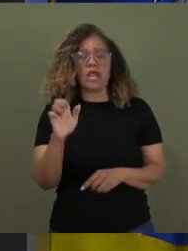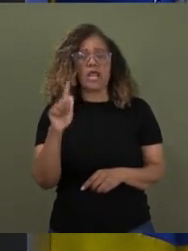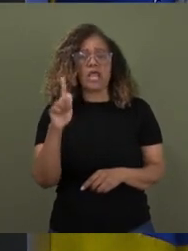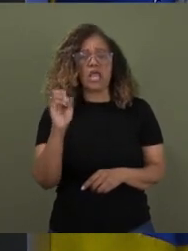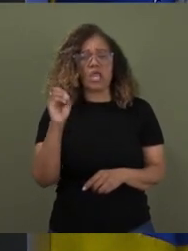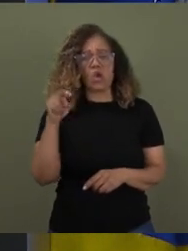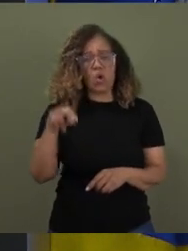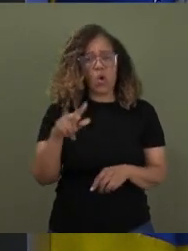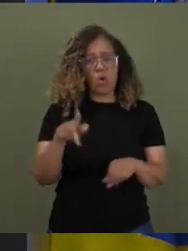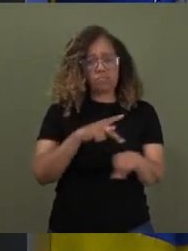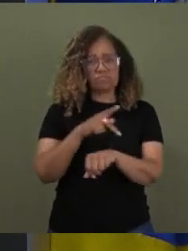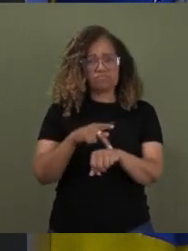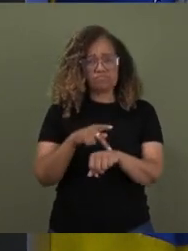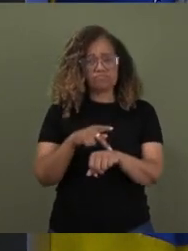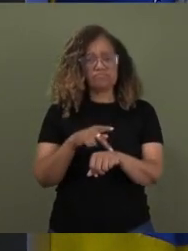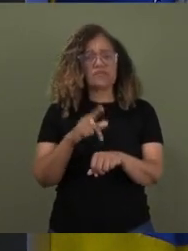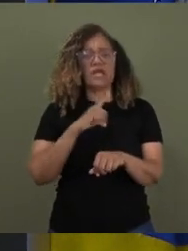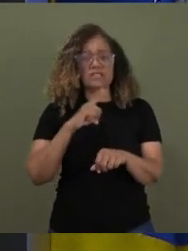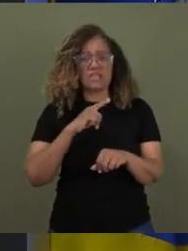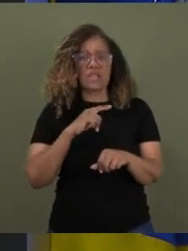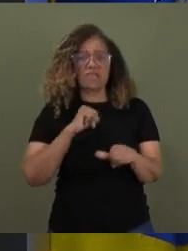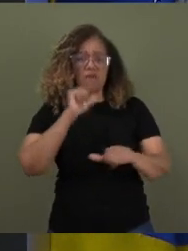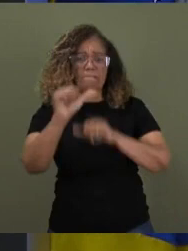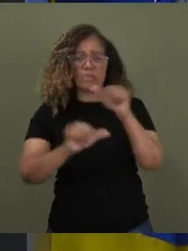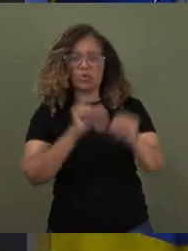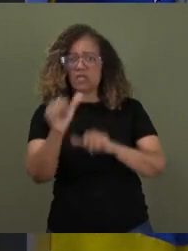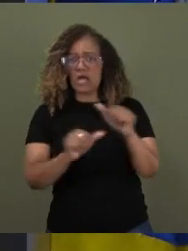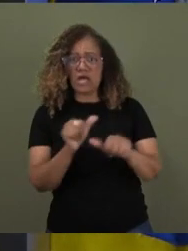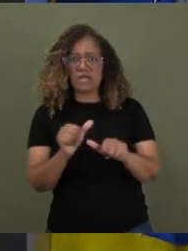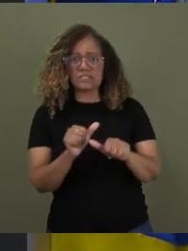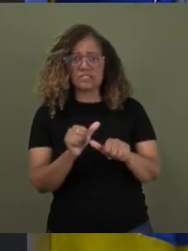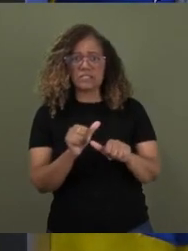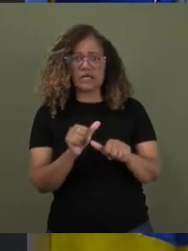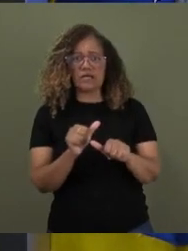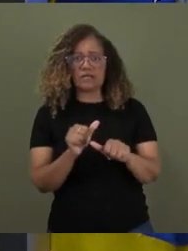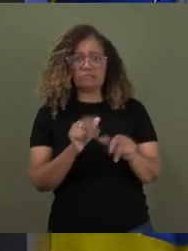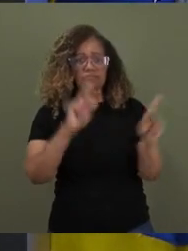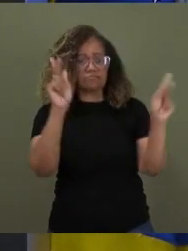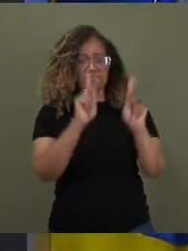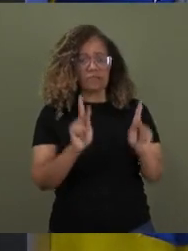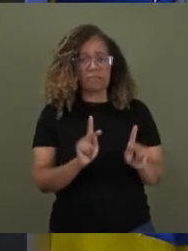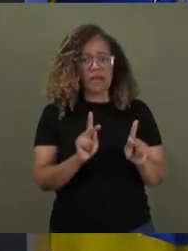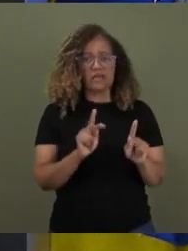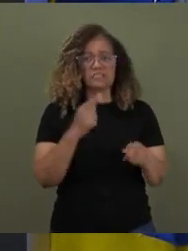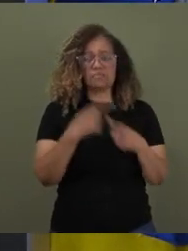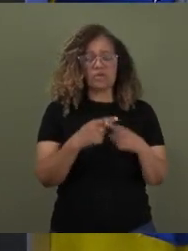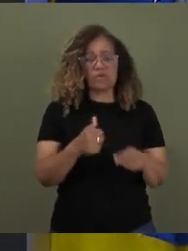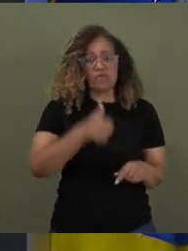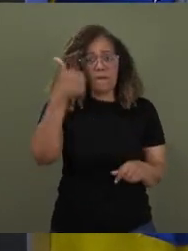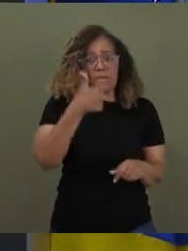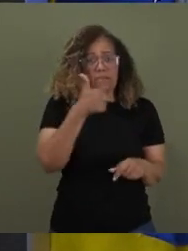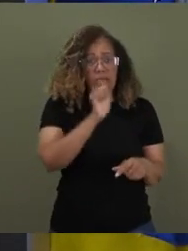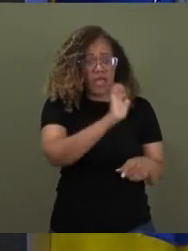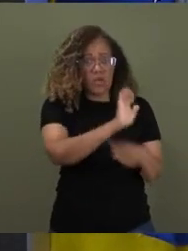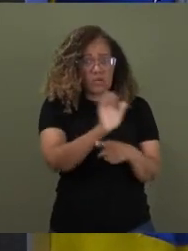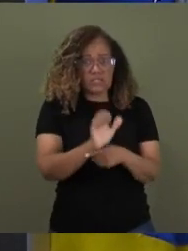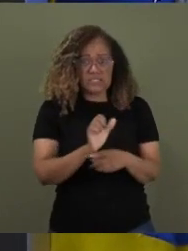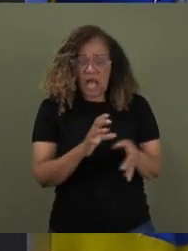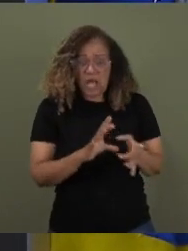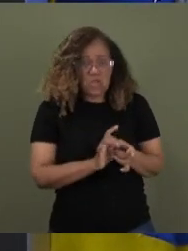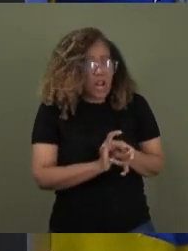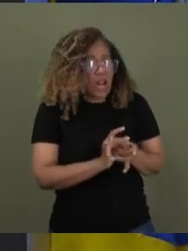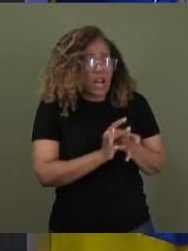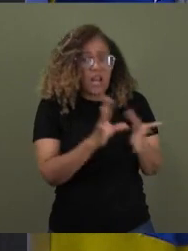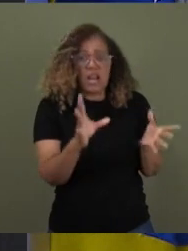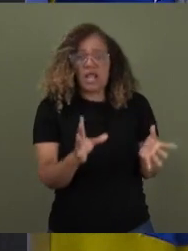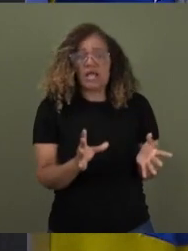reverteu essa paz com as drogas dos Estados Unidos, tendo sido o primeiro estado a legalizar as drogas lá.